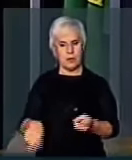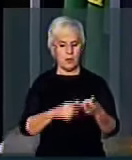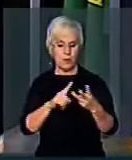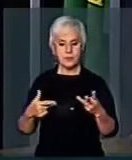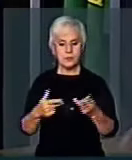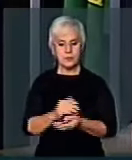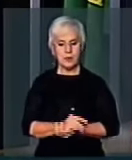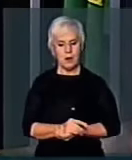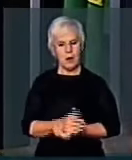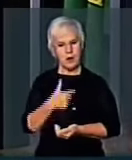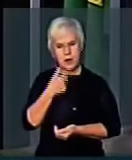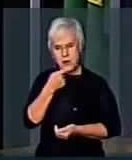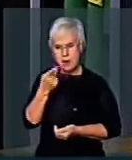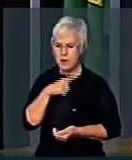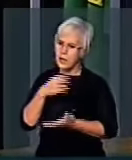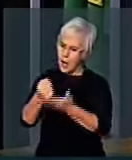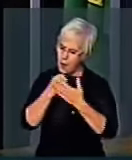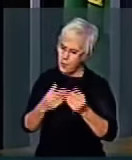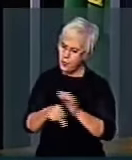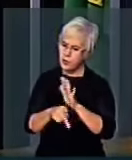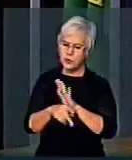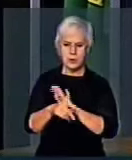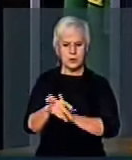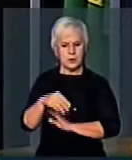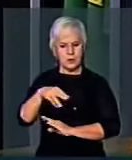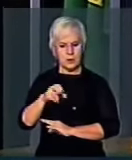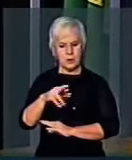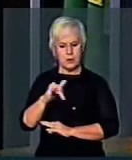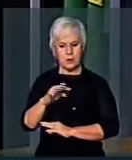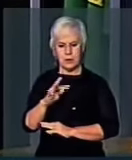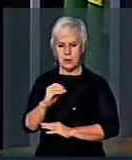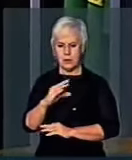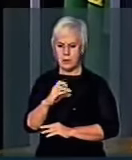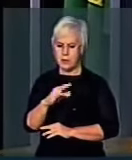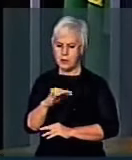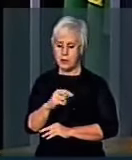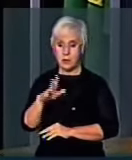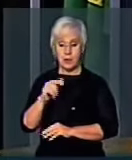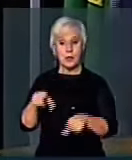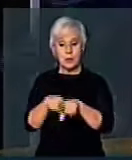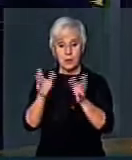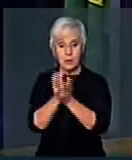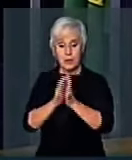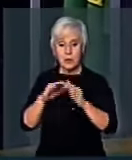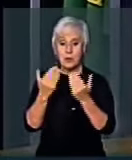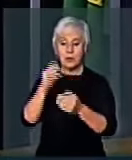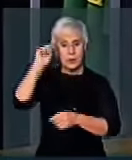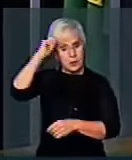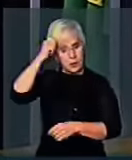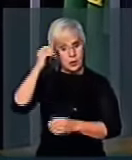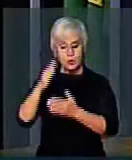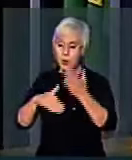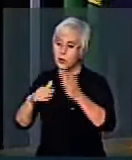Outra questão que eu tenho tido muito apoio é a questão da meritocracia. Até entre os negros, a maioria que eu tenho conversado são contra